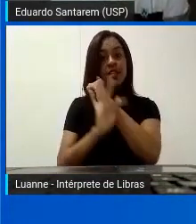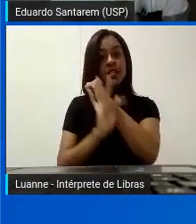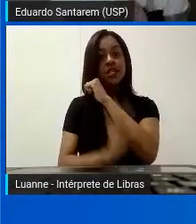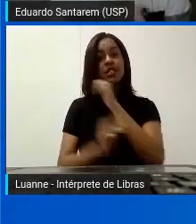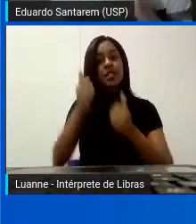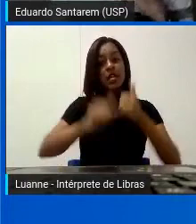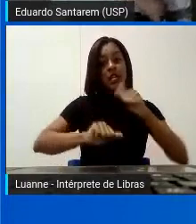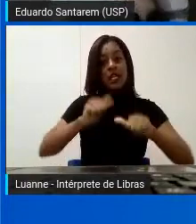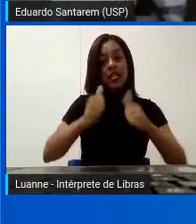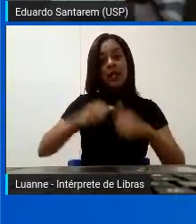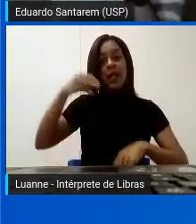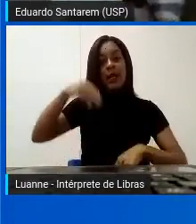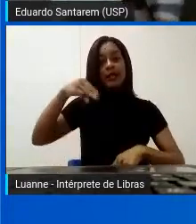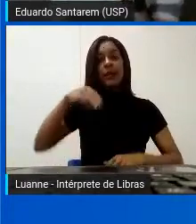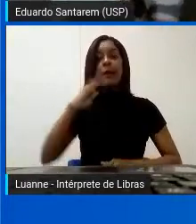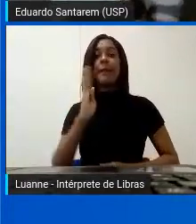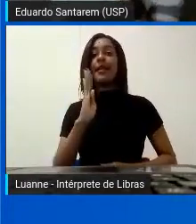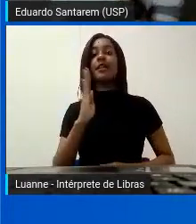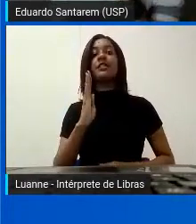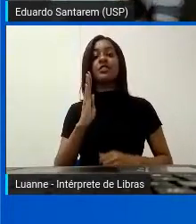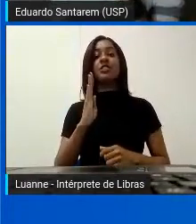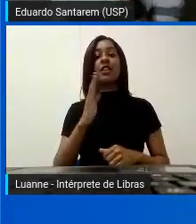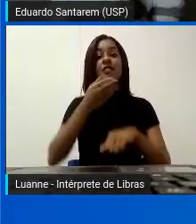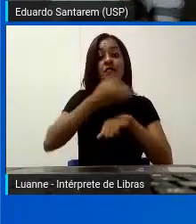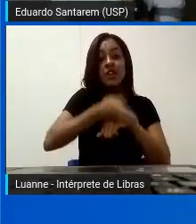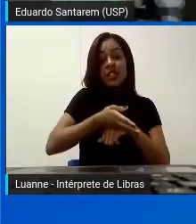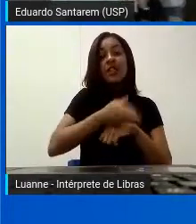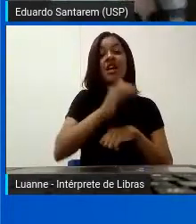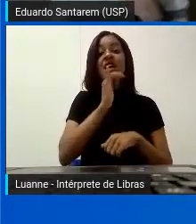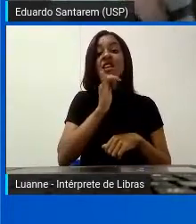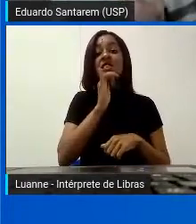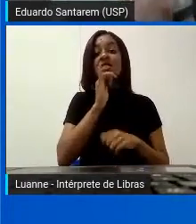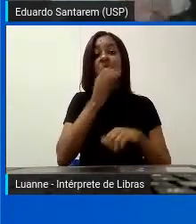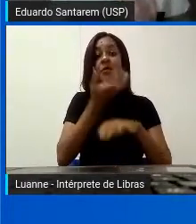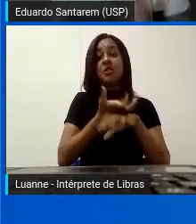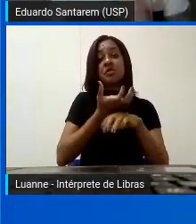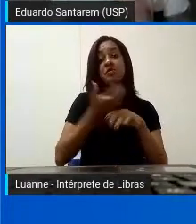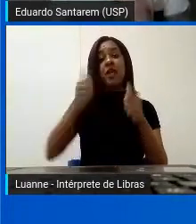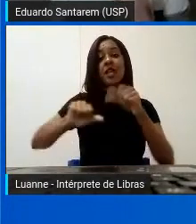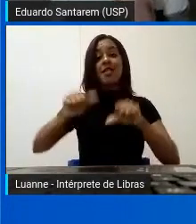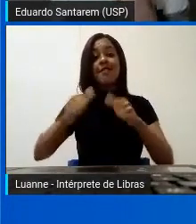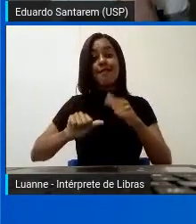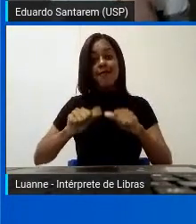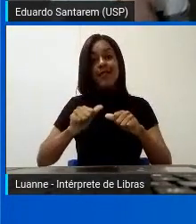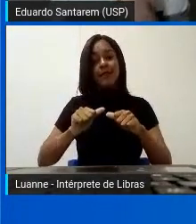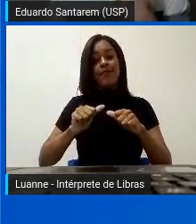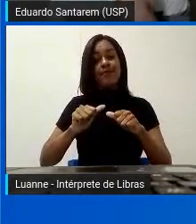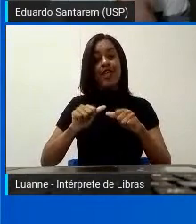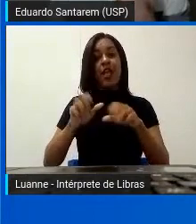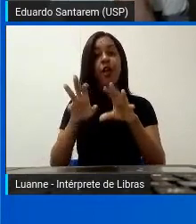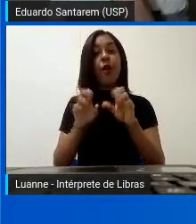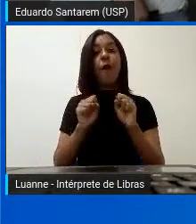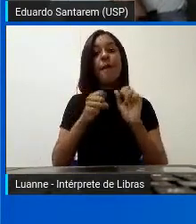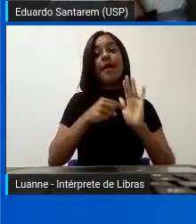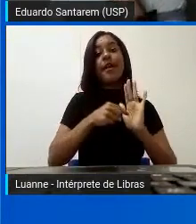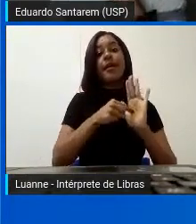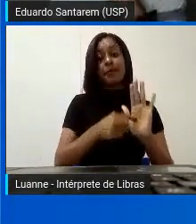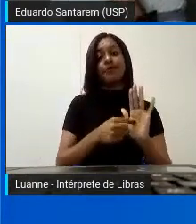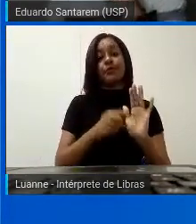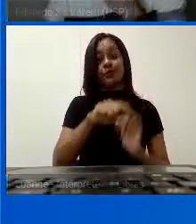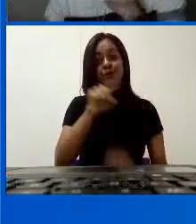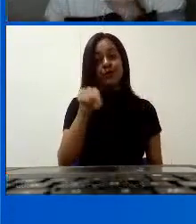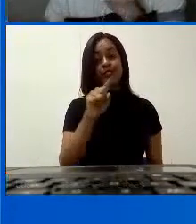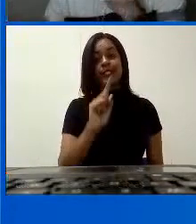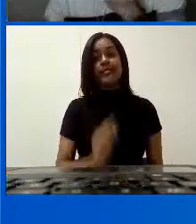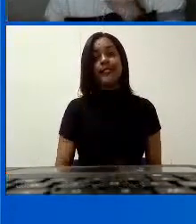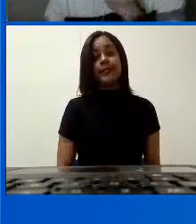da terra biologia eu vou entrar rapidamente aqui nenhum de química por exemplo então eu vou pegar e vou mostrar aqui para vocês